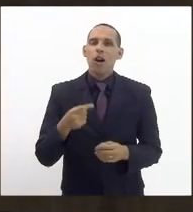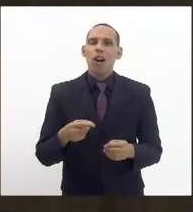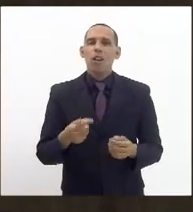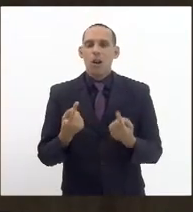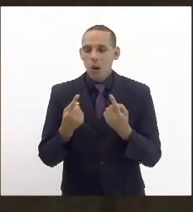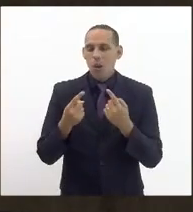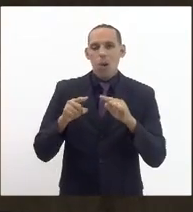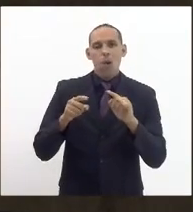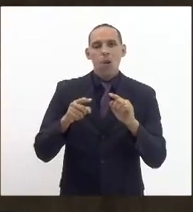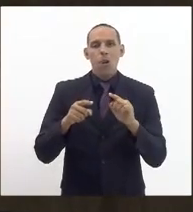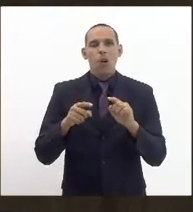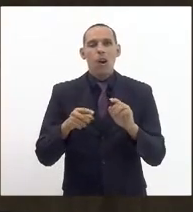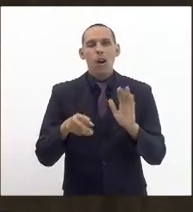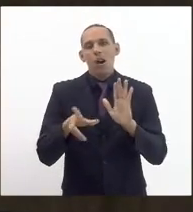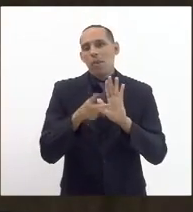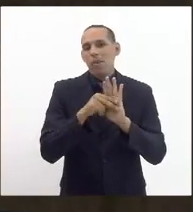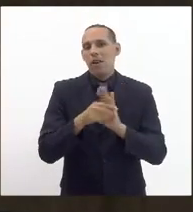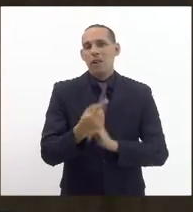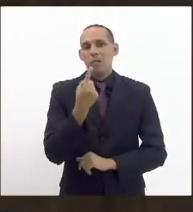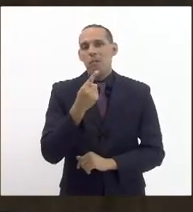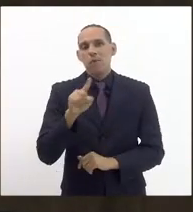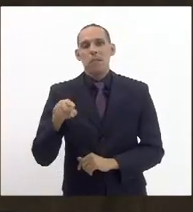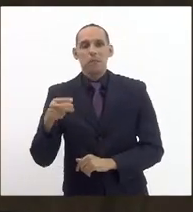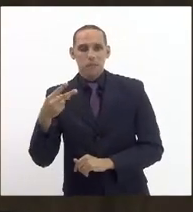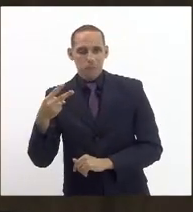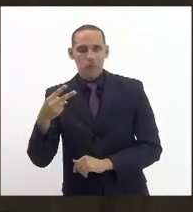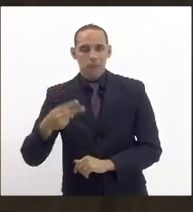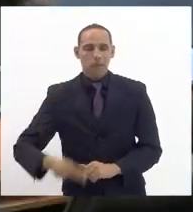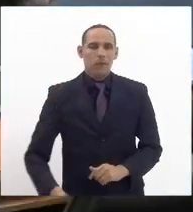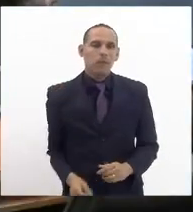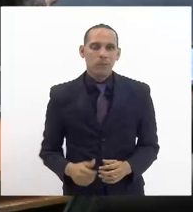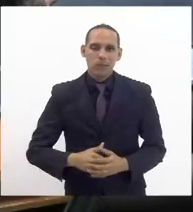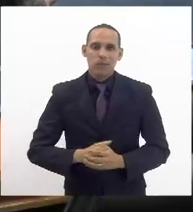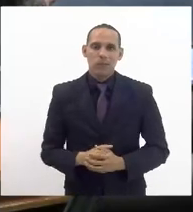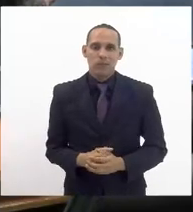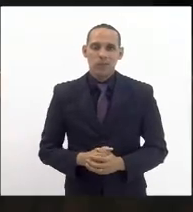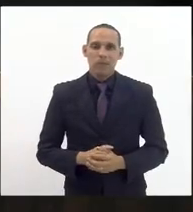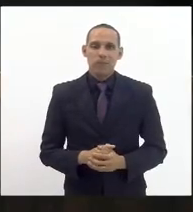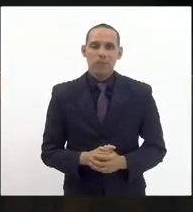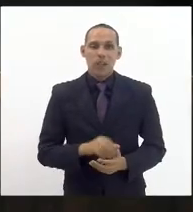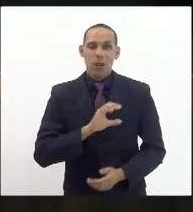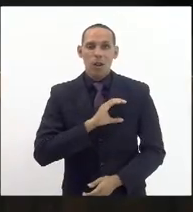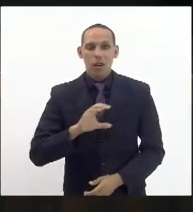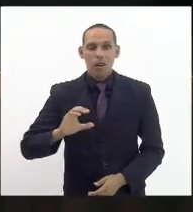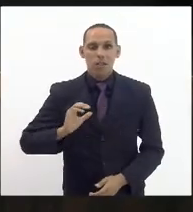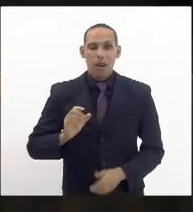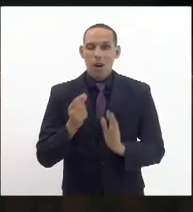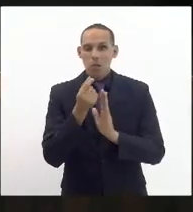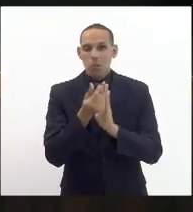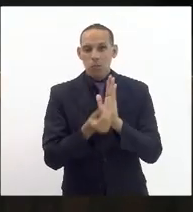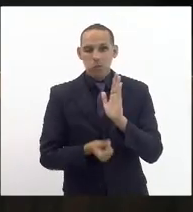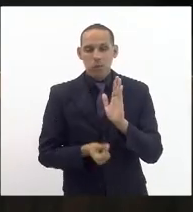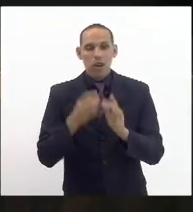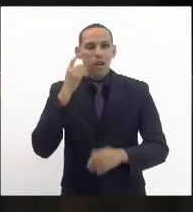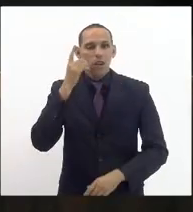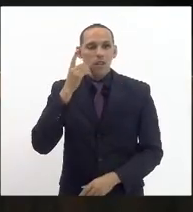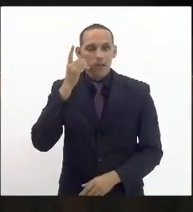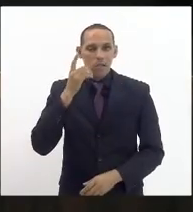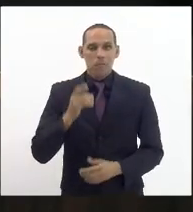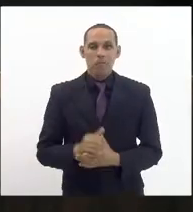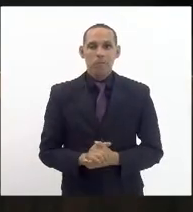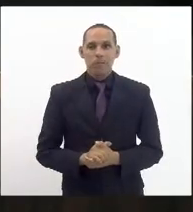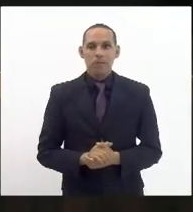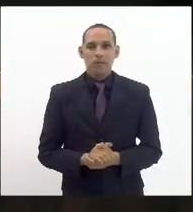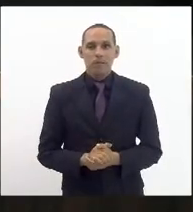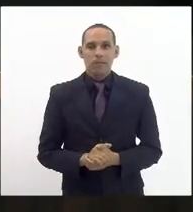contrários às emendas 1 e a emenda 2. Pela Comissão de Orçamento, deputado...